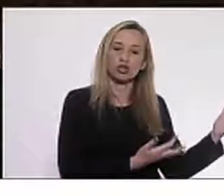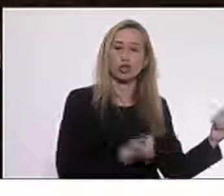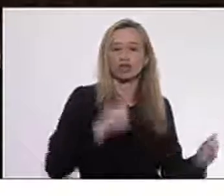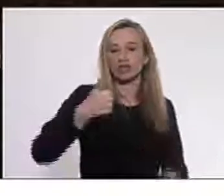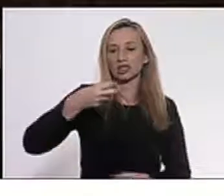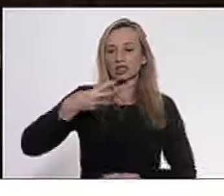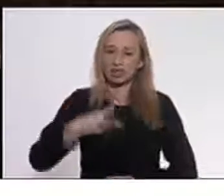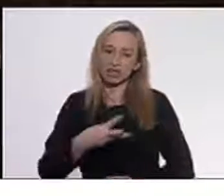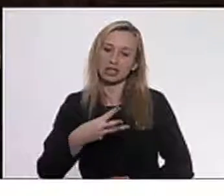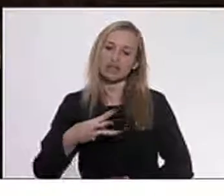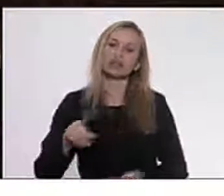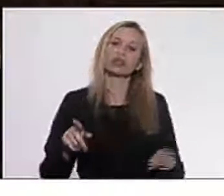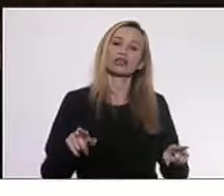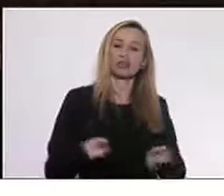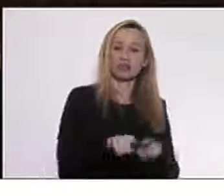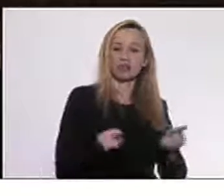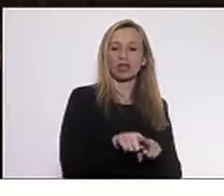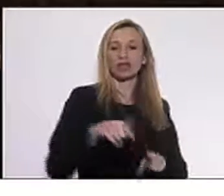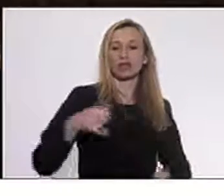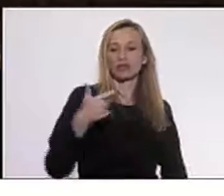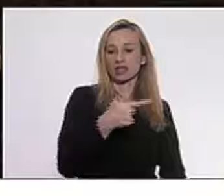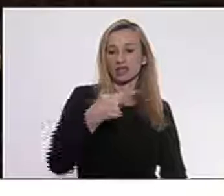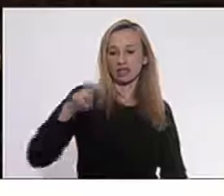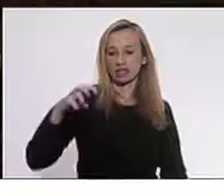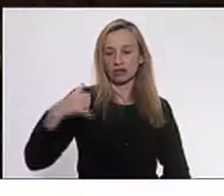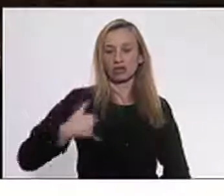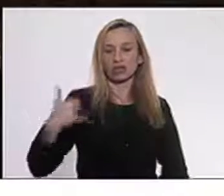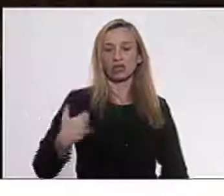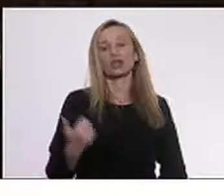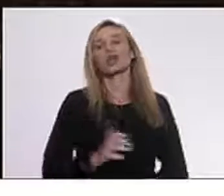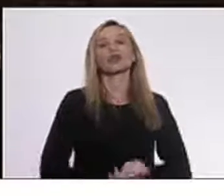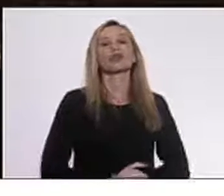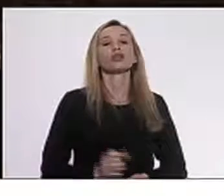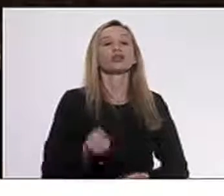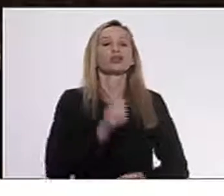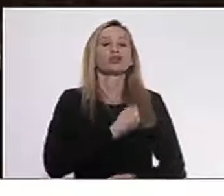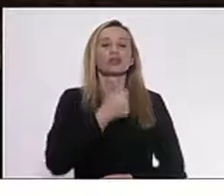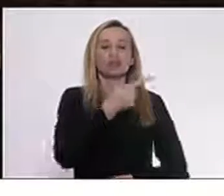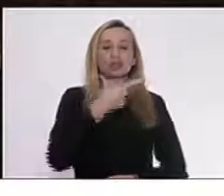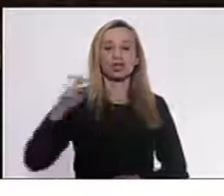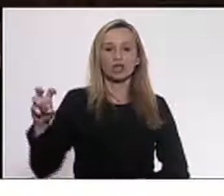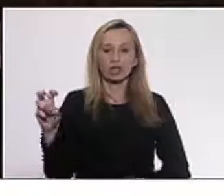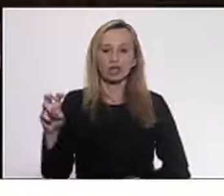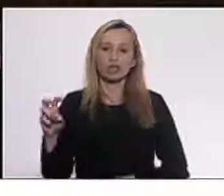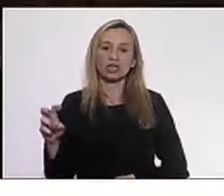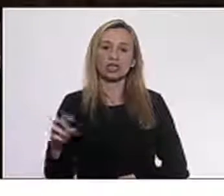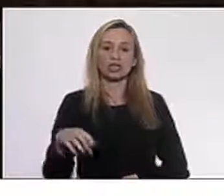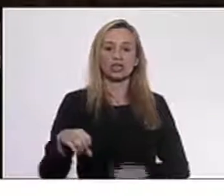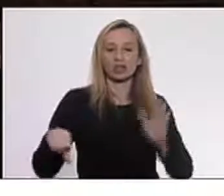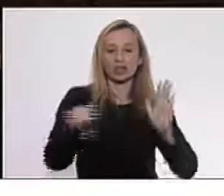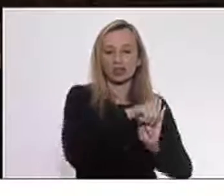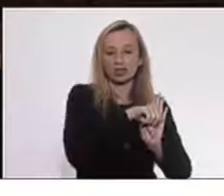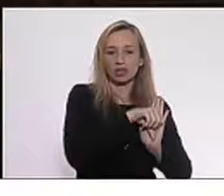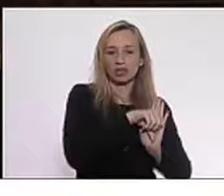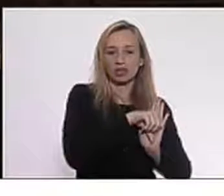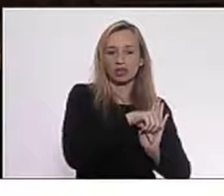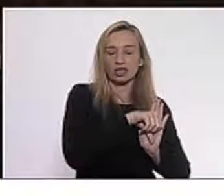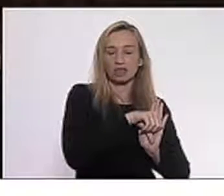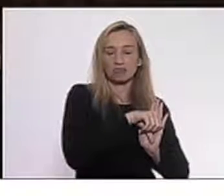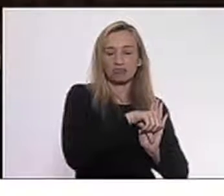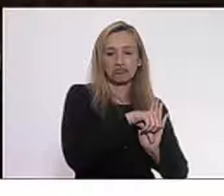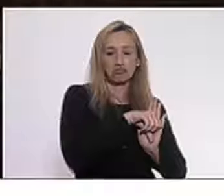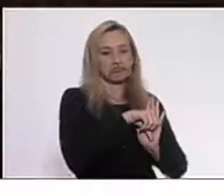anos. Ou seja, em dados de 2015, a criminalidade custou,